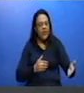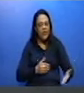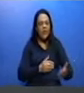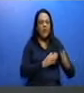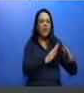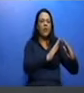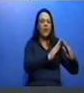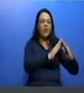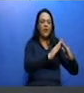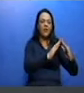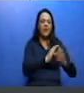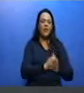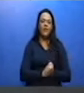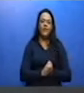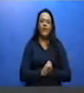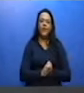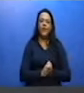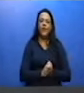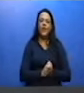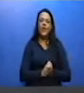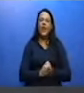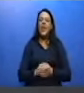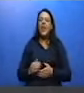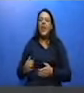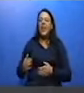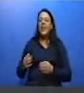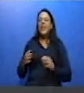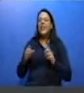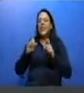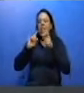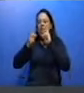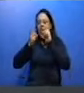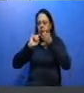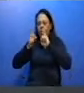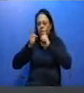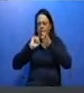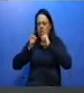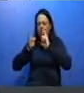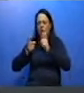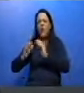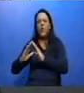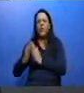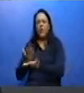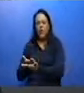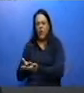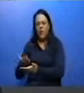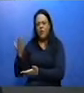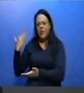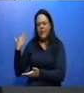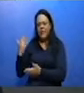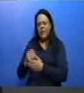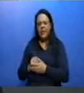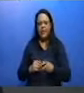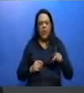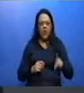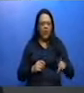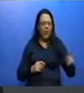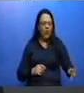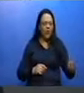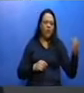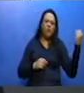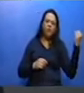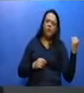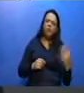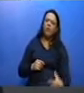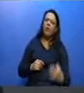as reuniões que nós fazíamos na escola, e eu acredito que todos os professores, sempre falou da importância